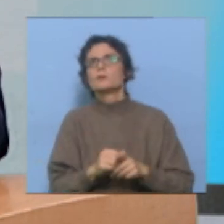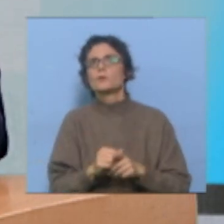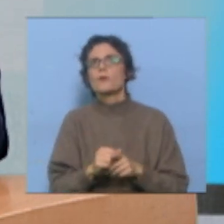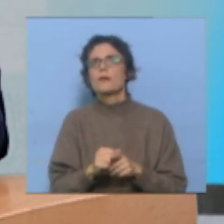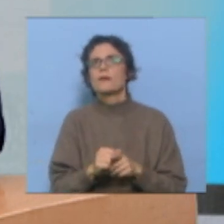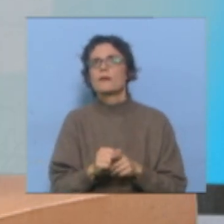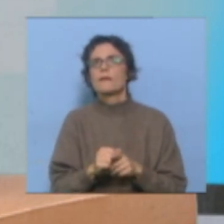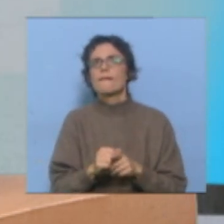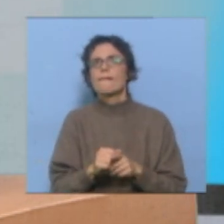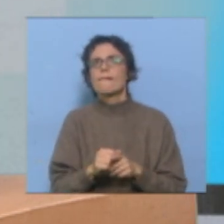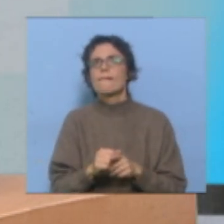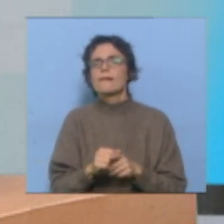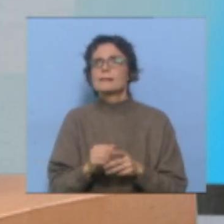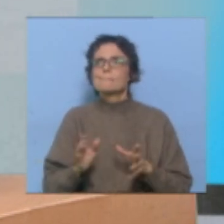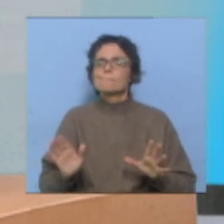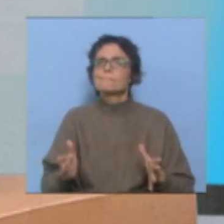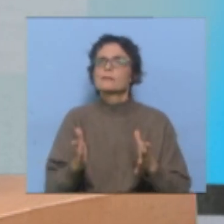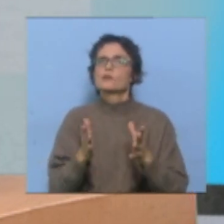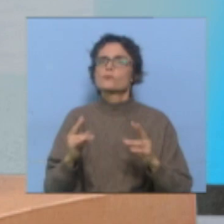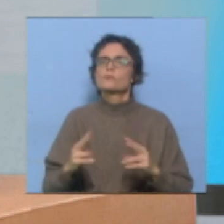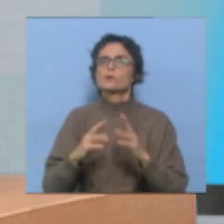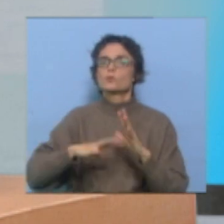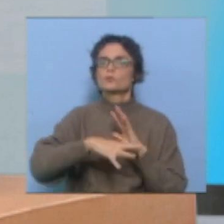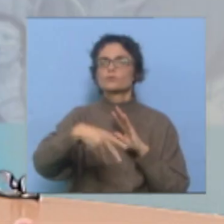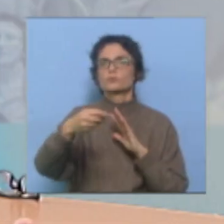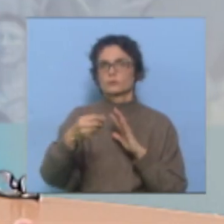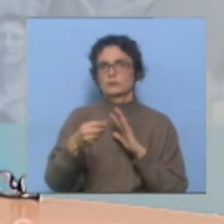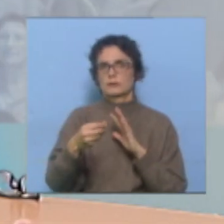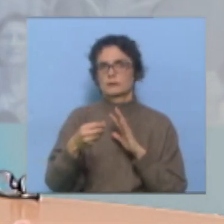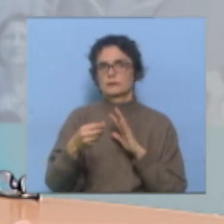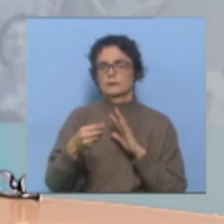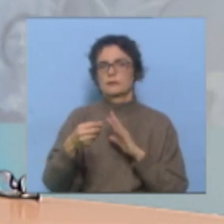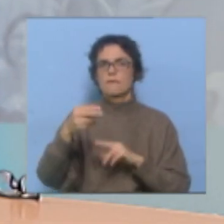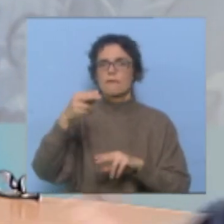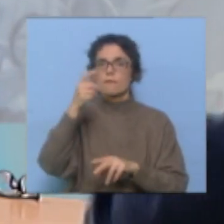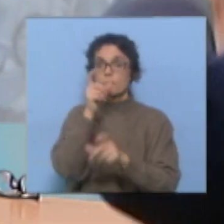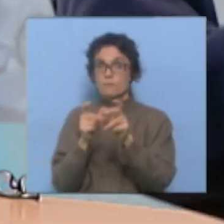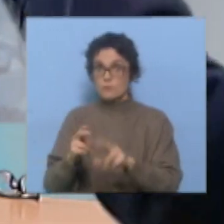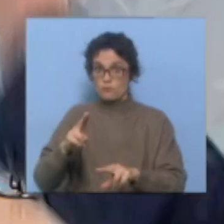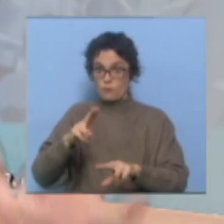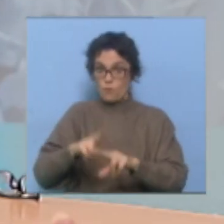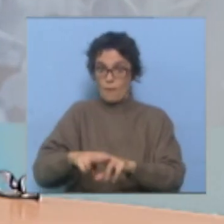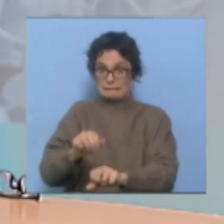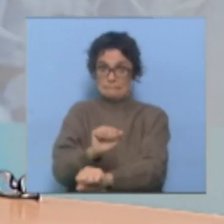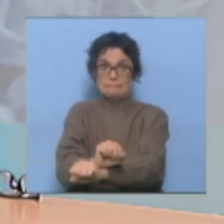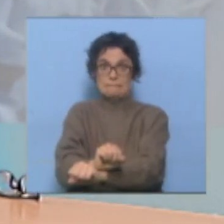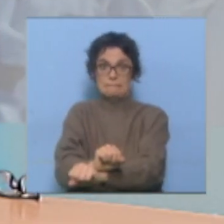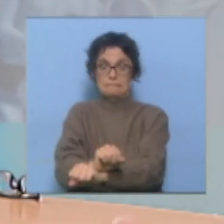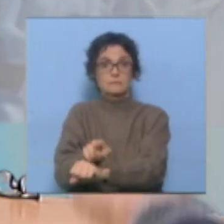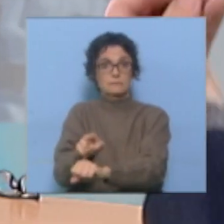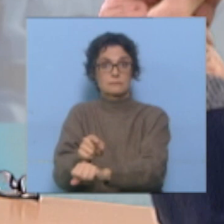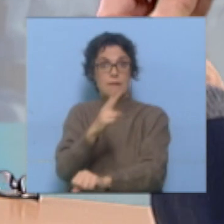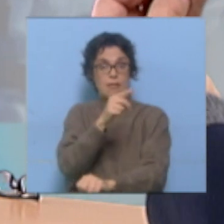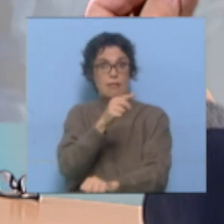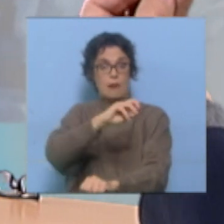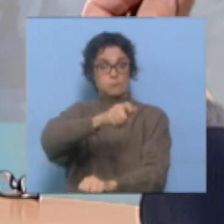para todo o mundo, mas um encontro mundial que ele quis que fosse de presos em Roma. Claro que não foram muitos presos, foram alguns. Mas o